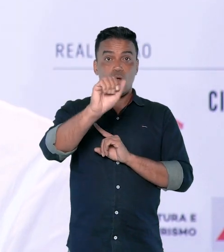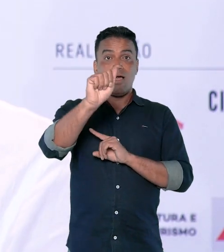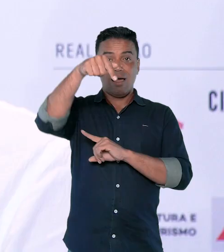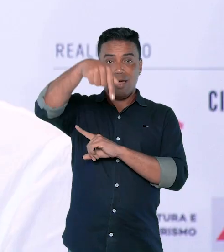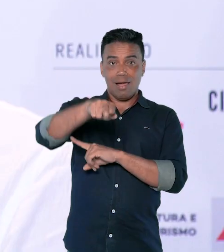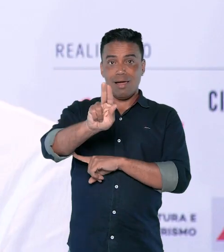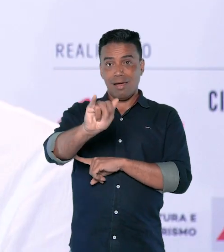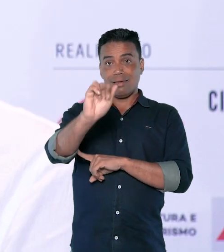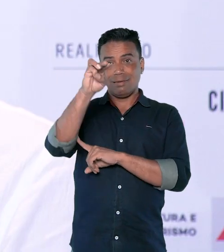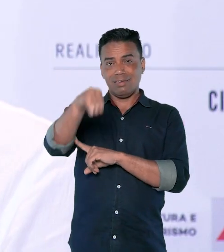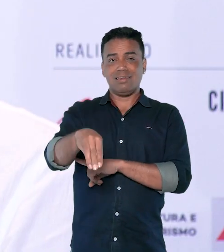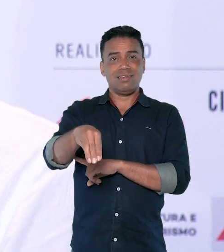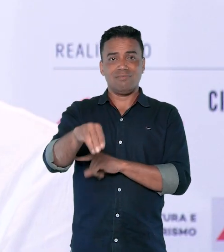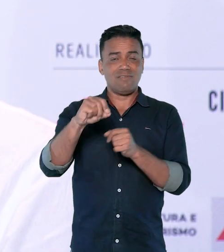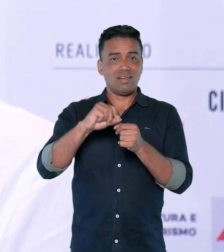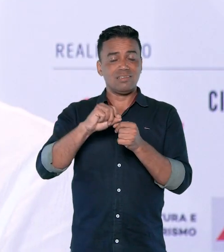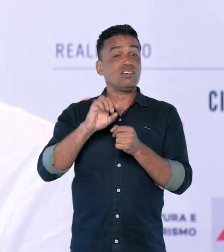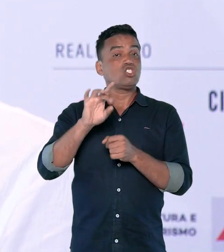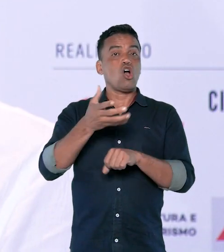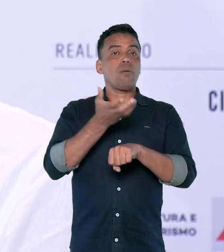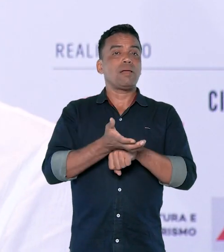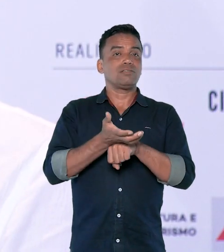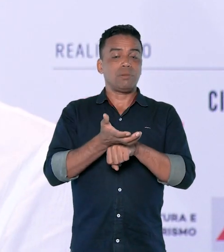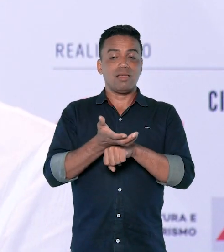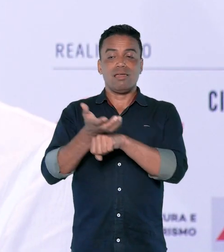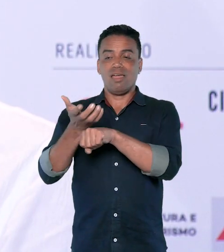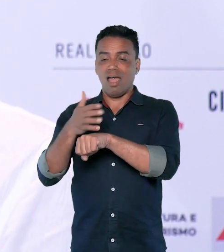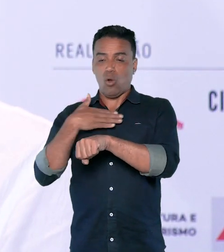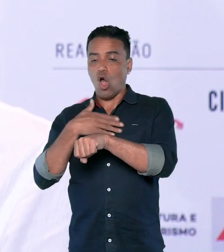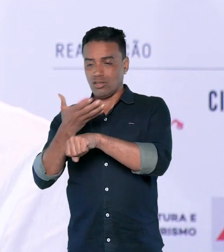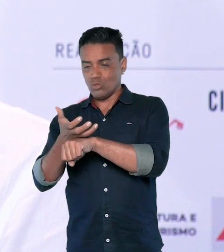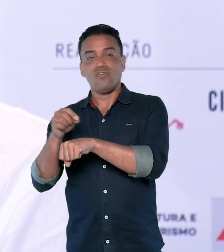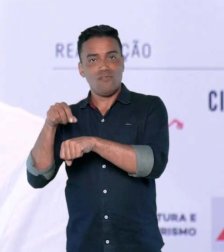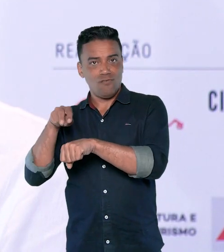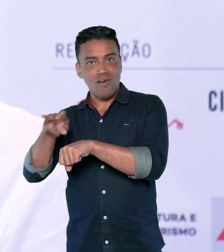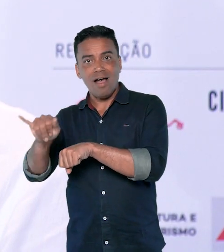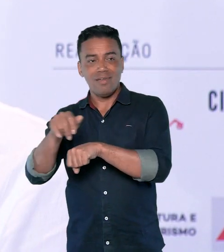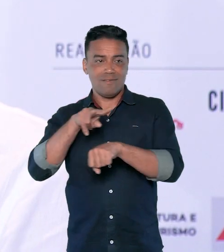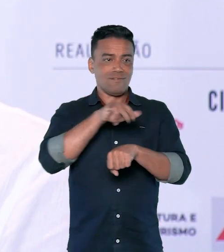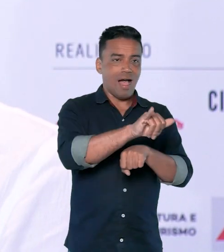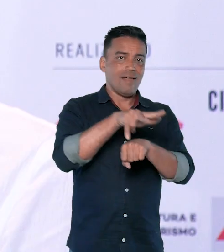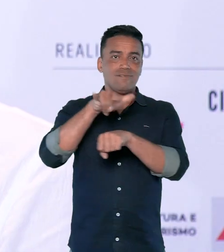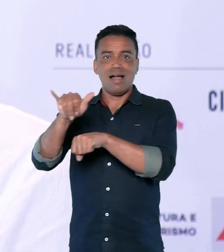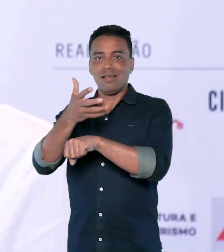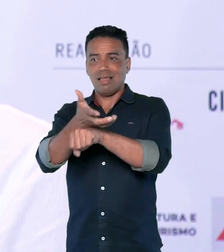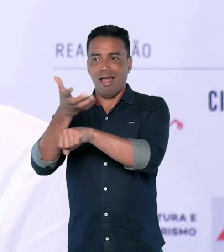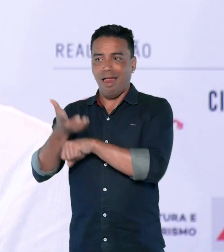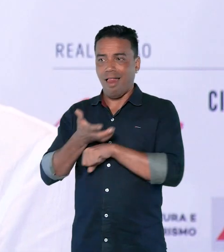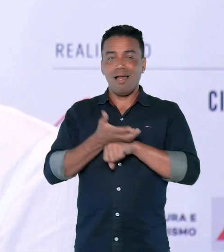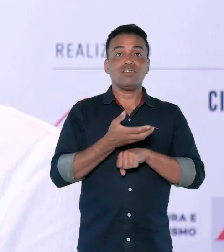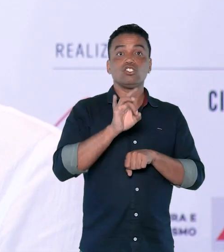fazendo só o que ele quer fazer, né? Só o que ele gosta. E ele vai se auto-sabotando, porque quando ele esbarra em